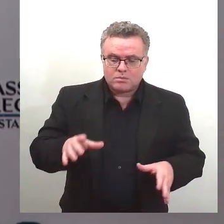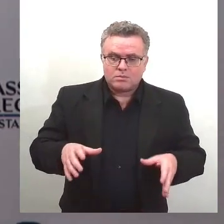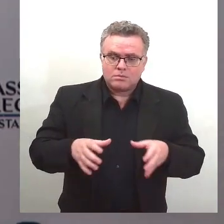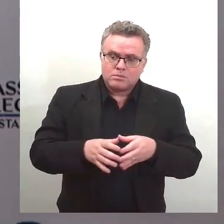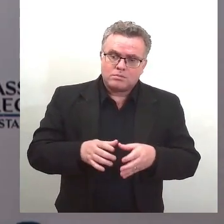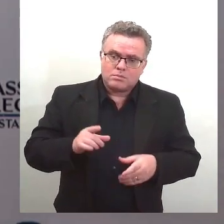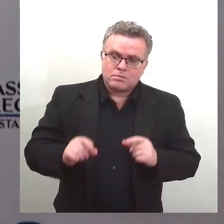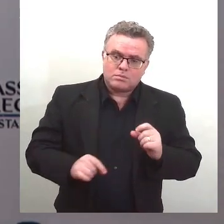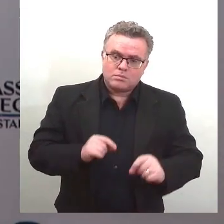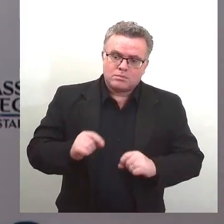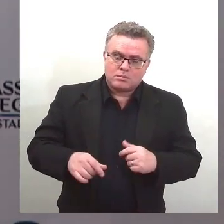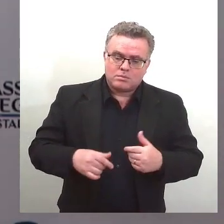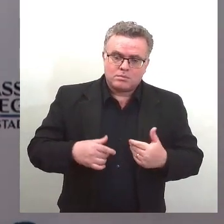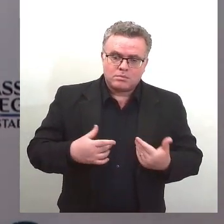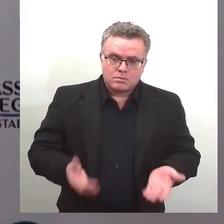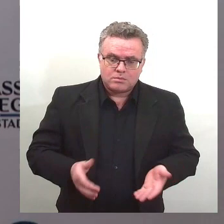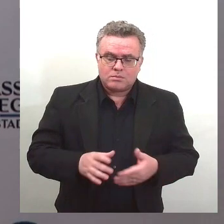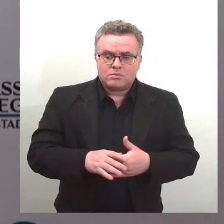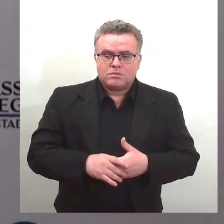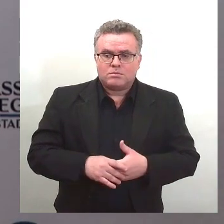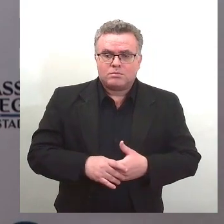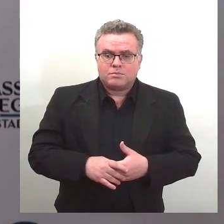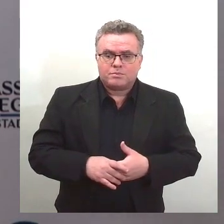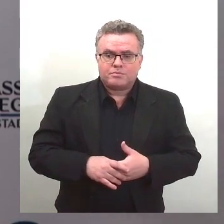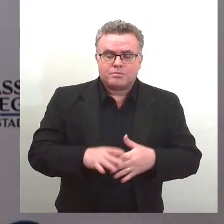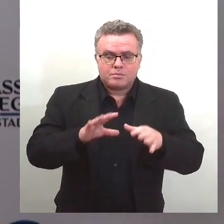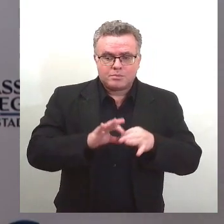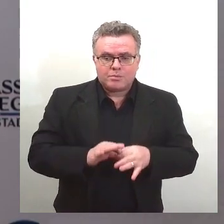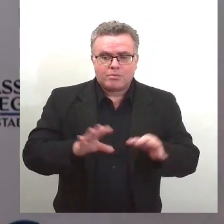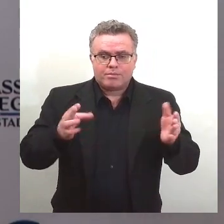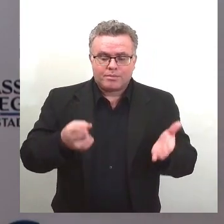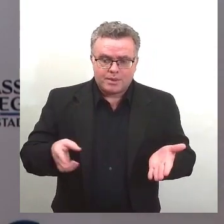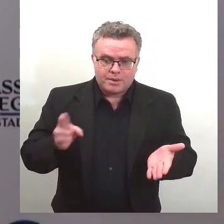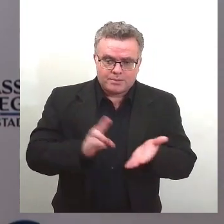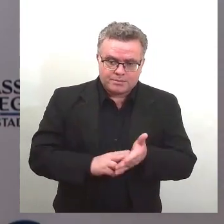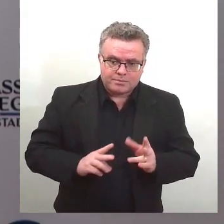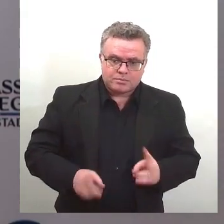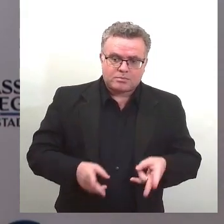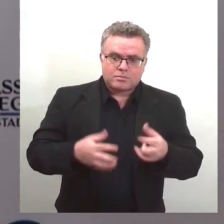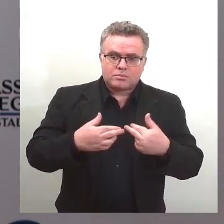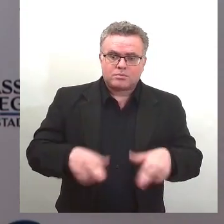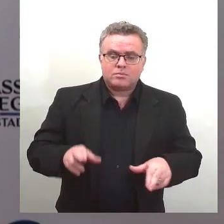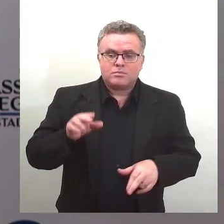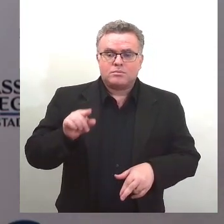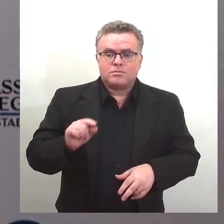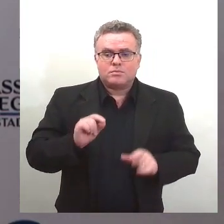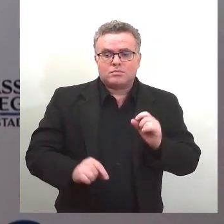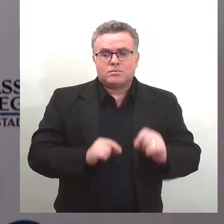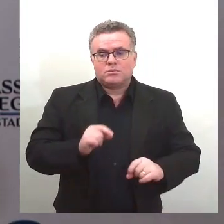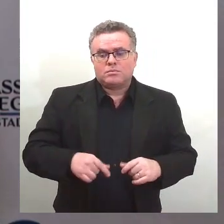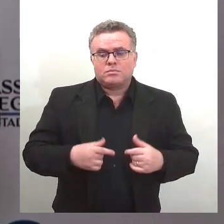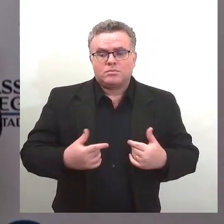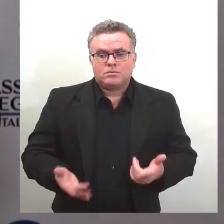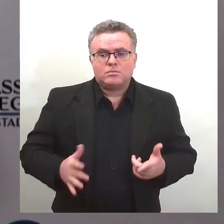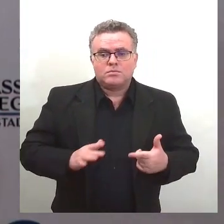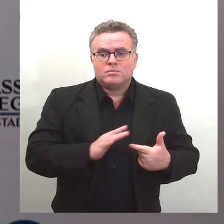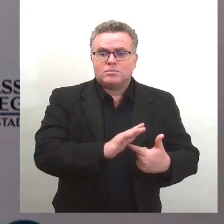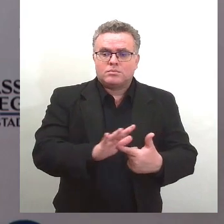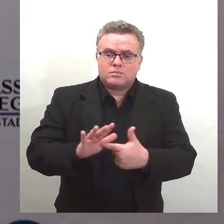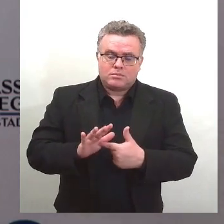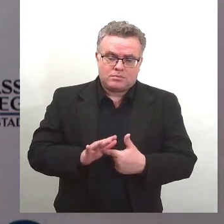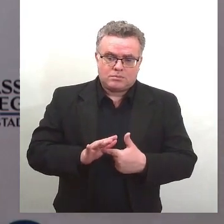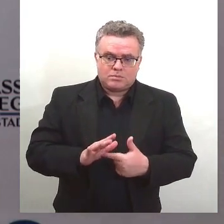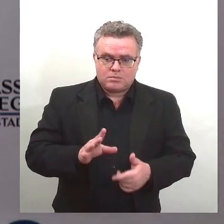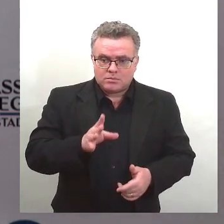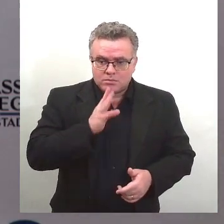tanto se colocou à disposição de resolver, mostrou já ter tido conhecimento do